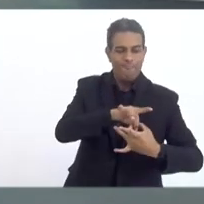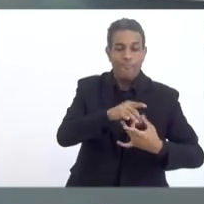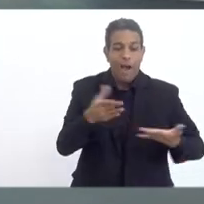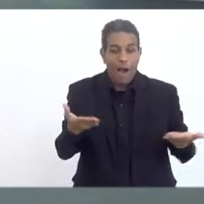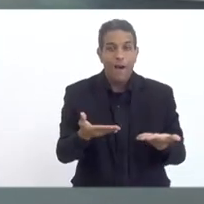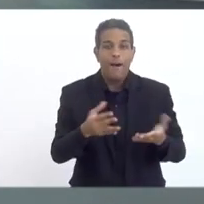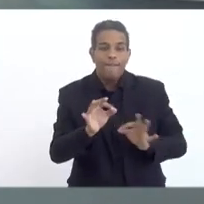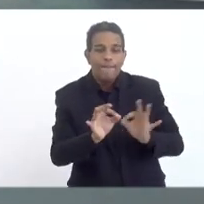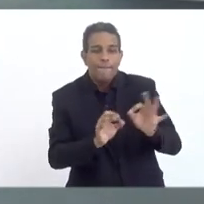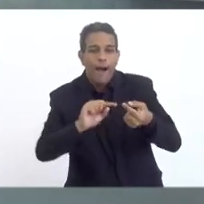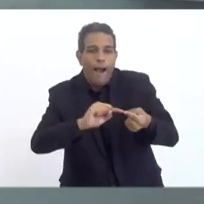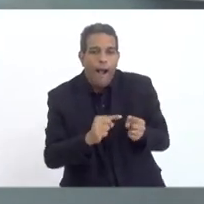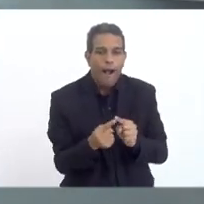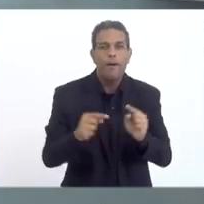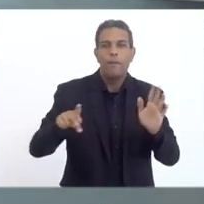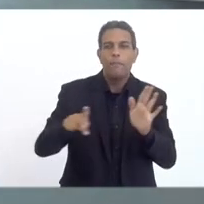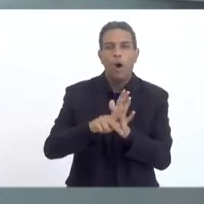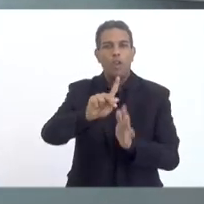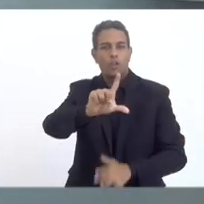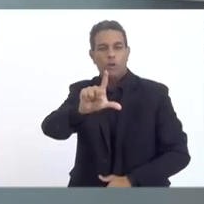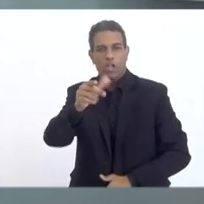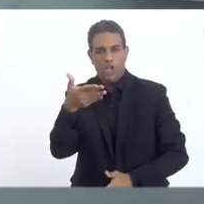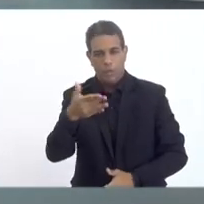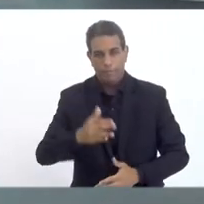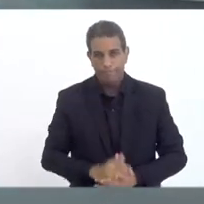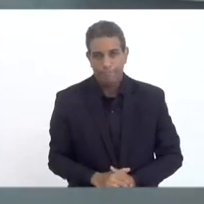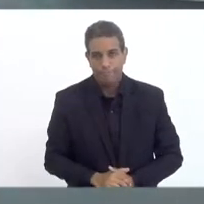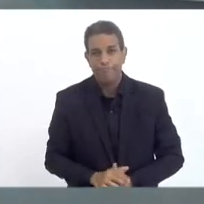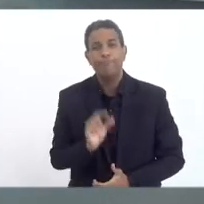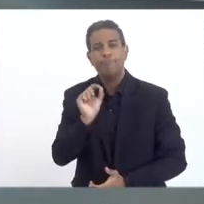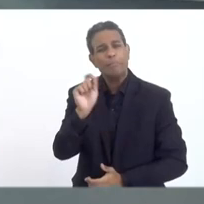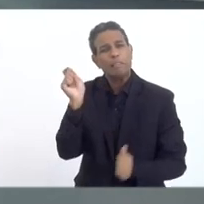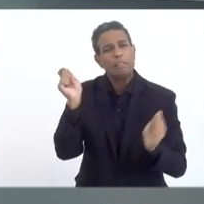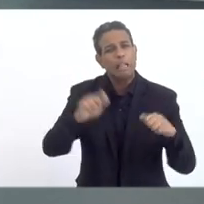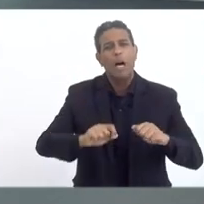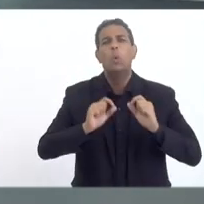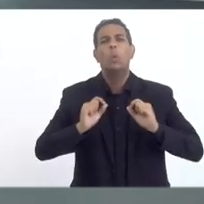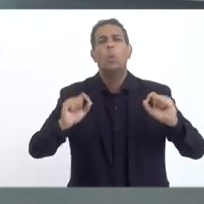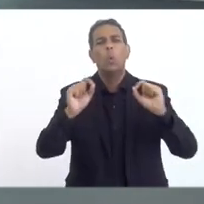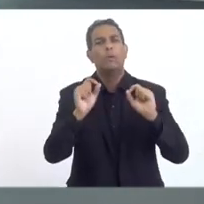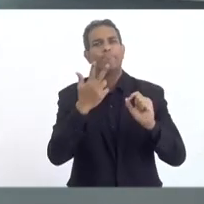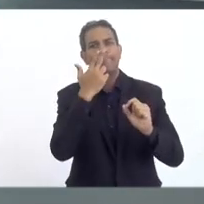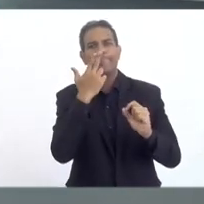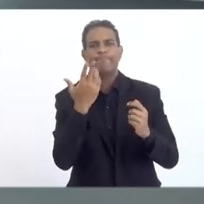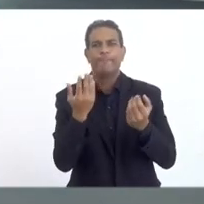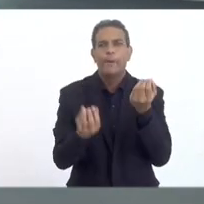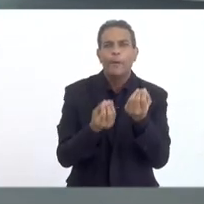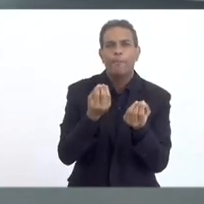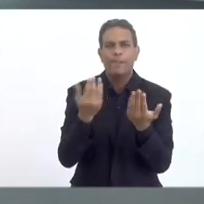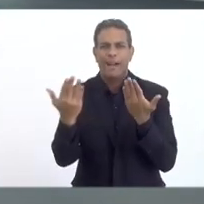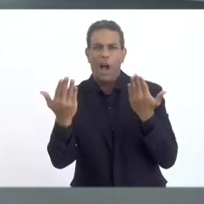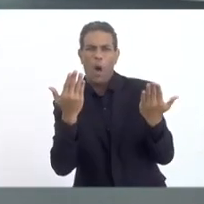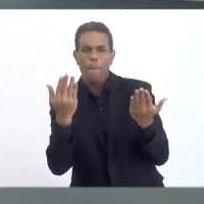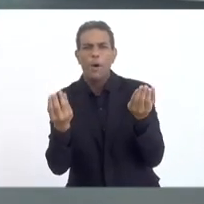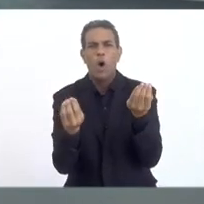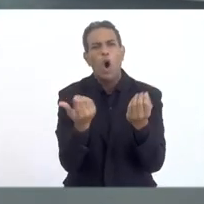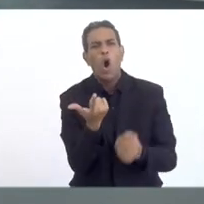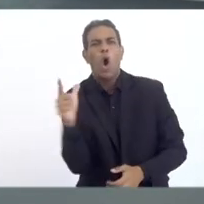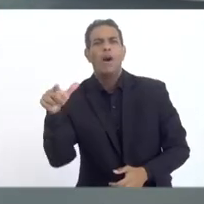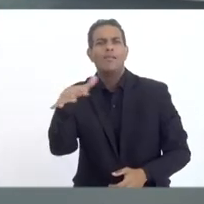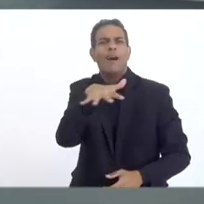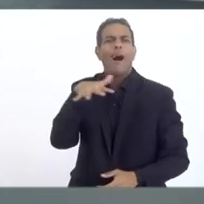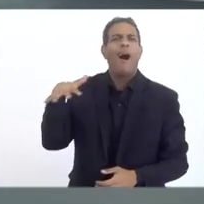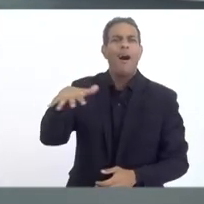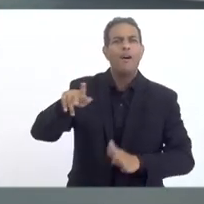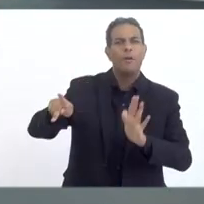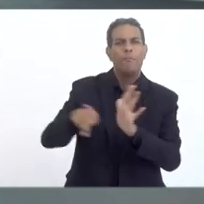sendo aperfeiçoadas pelos projetos de lei e que tem um desvio muito grave se comparado com outras